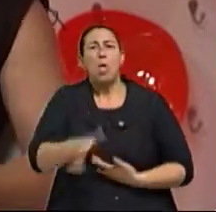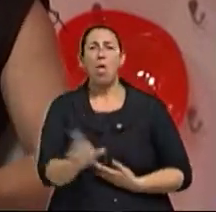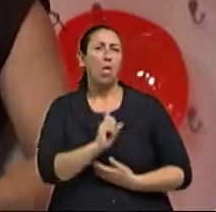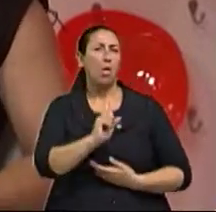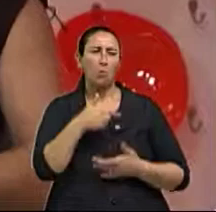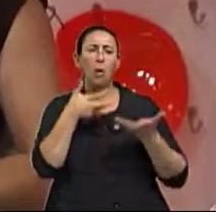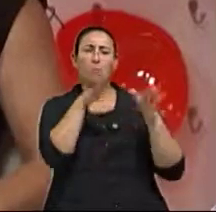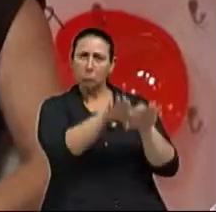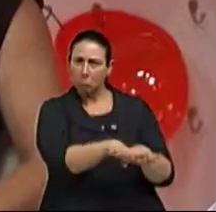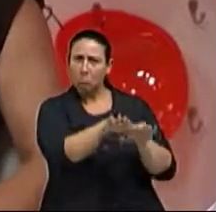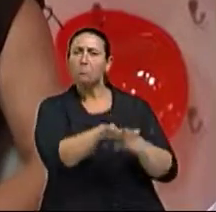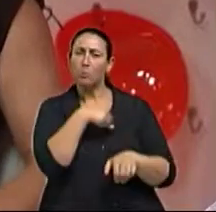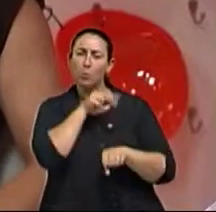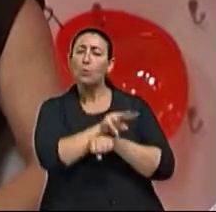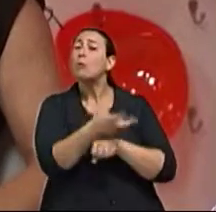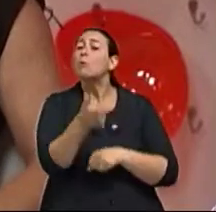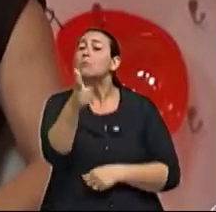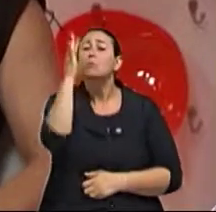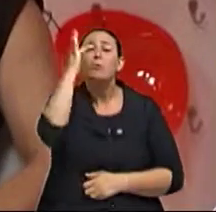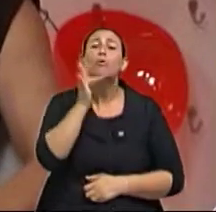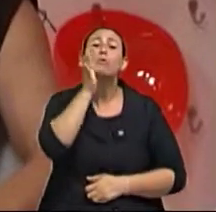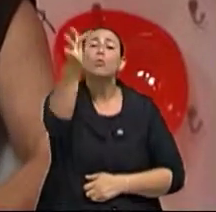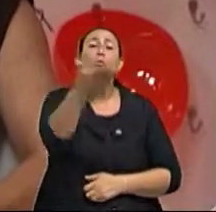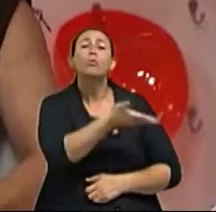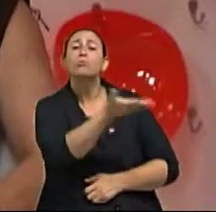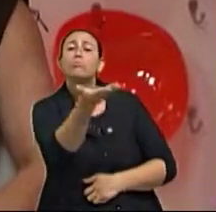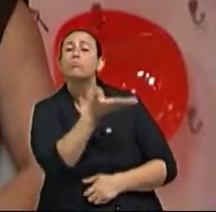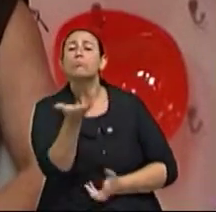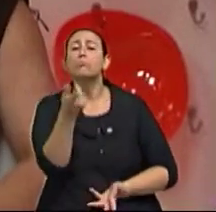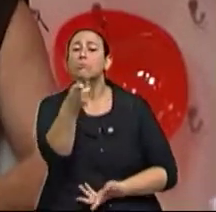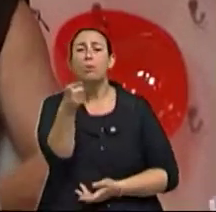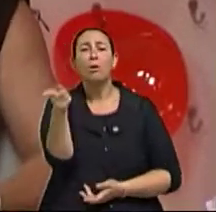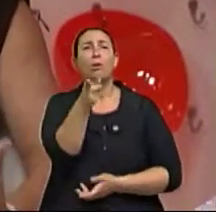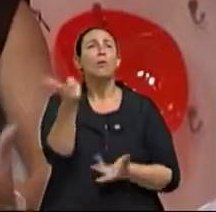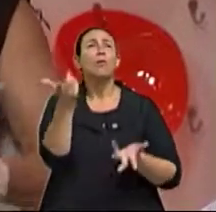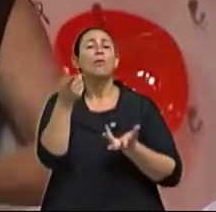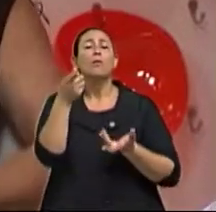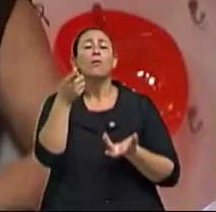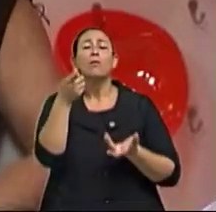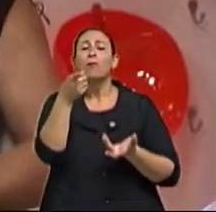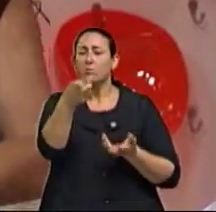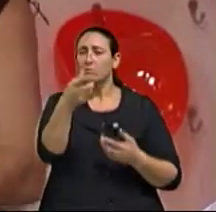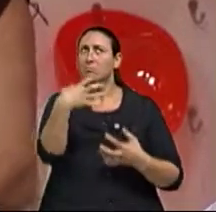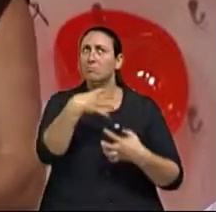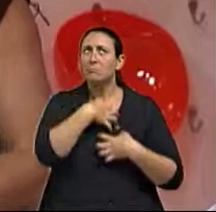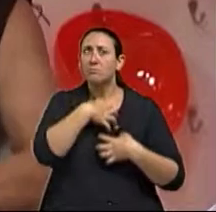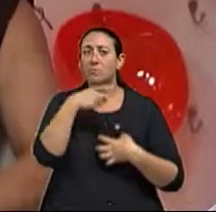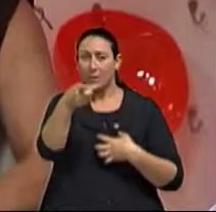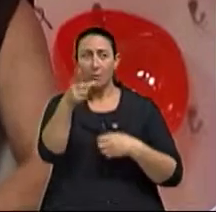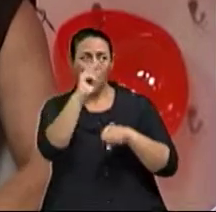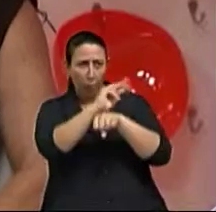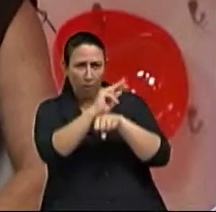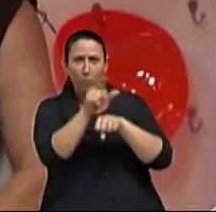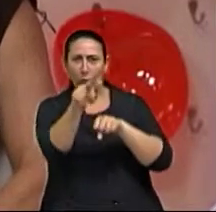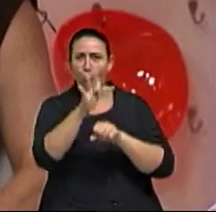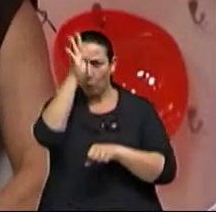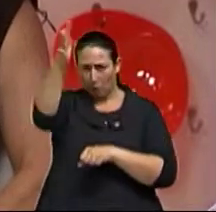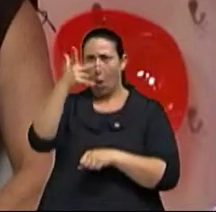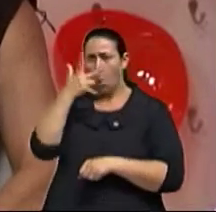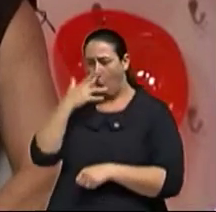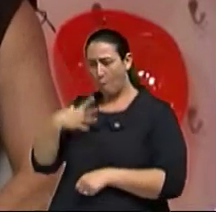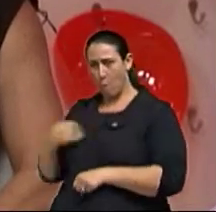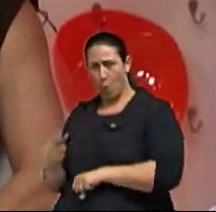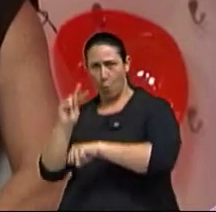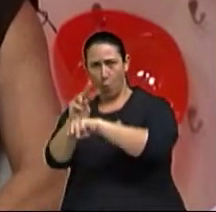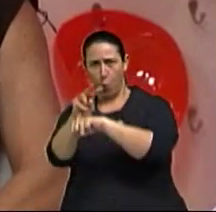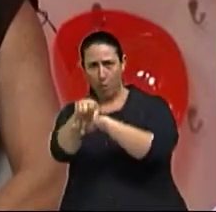o que eles esperam deles no futuro, uhum. né? Se eles esperam, como é que eles esperam ser cuidados pelos seus filhos? E a maioria